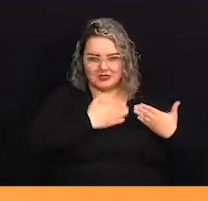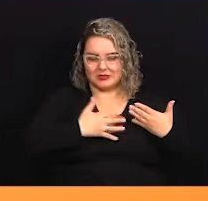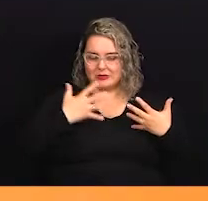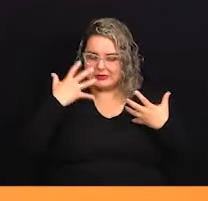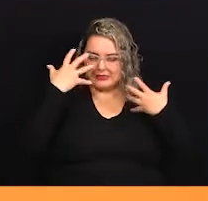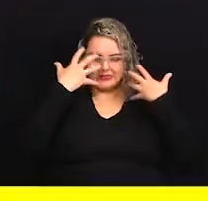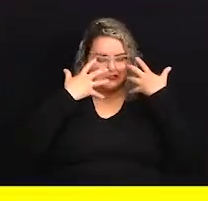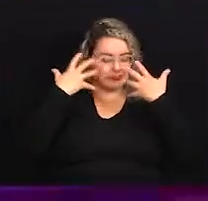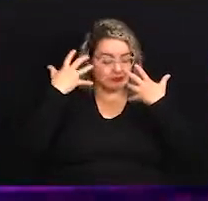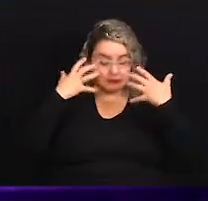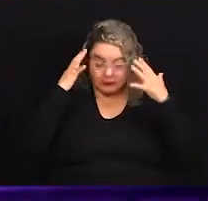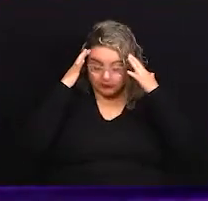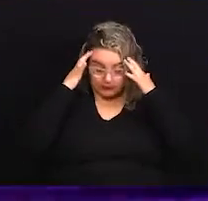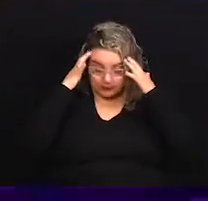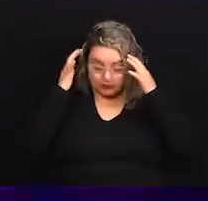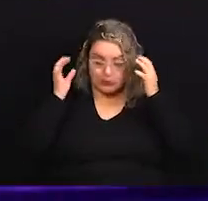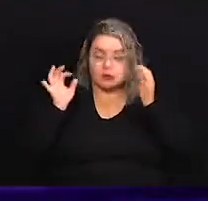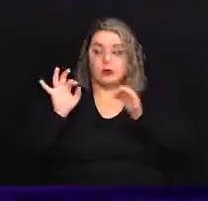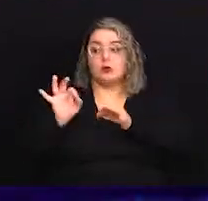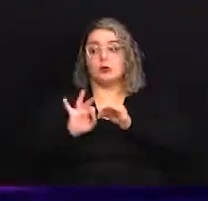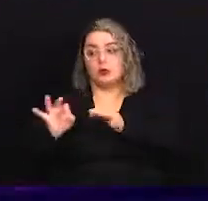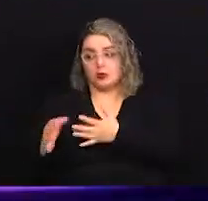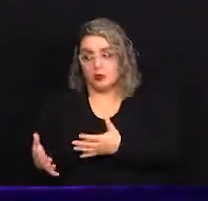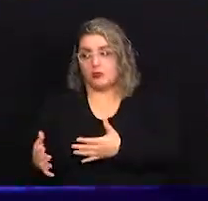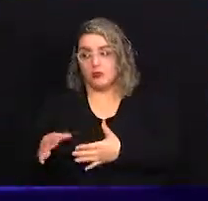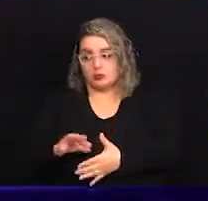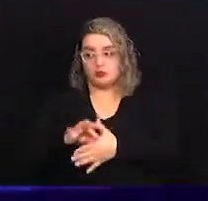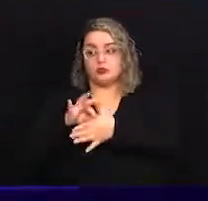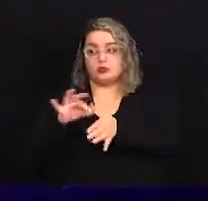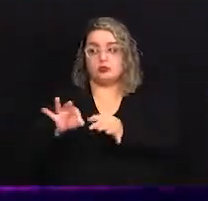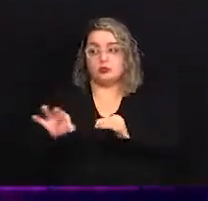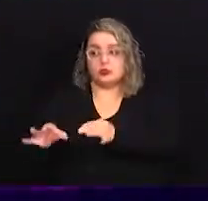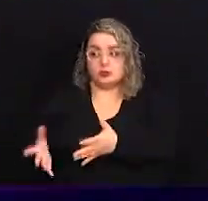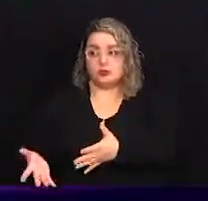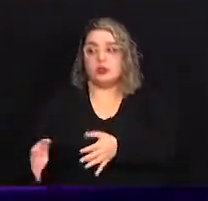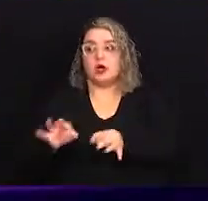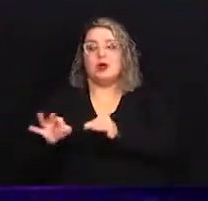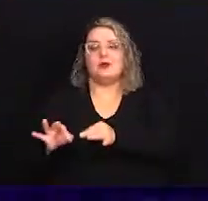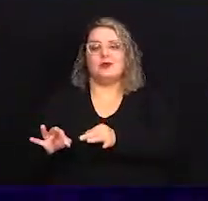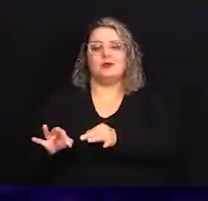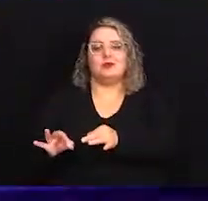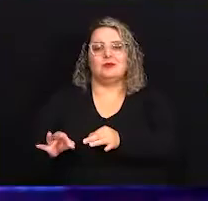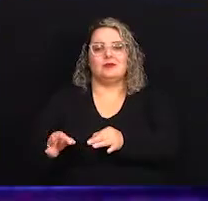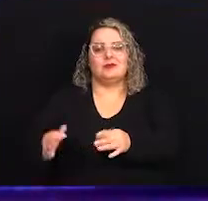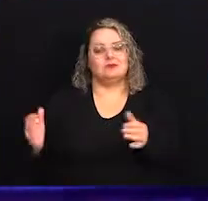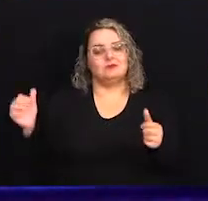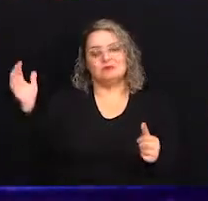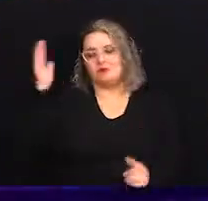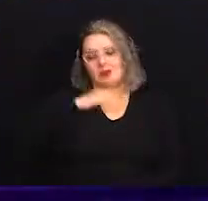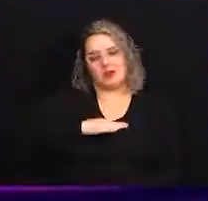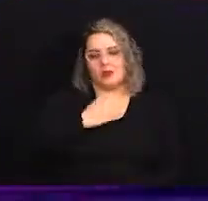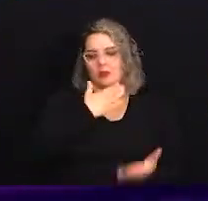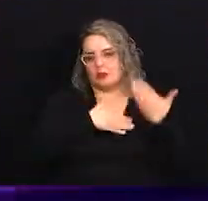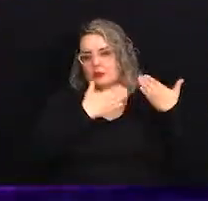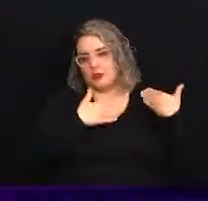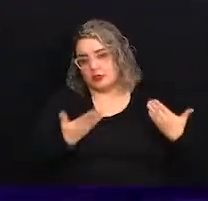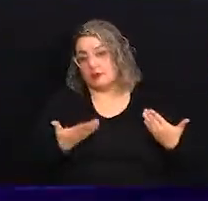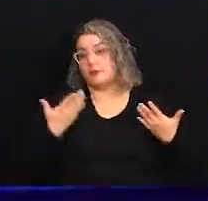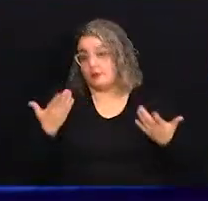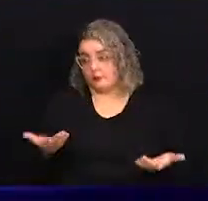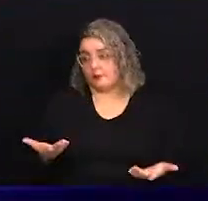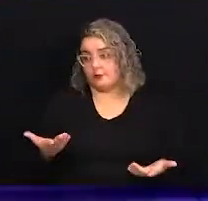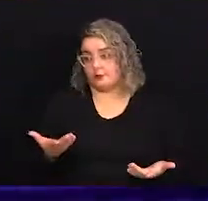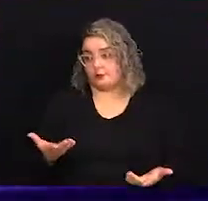dele. E a ordem, ele apesar de ser o maior líder da ordem, a ordem fez muito mal para ele no passado. Então